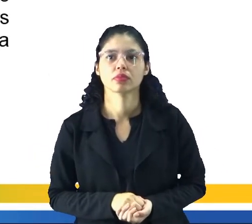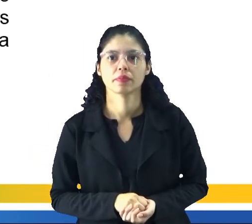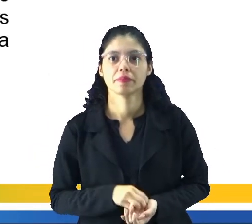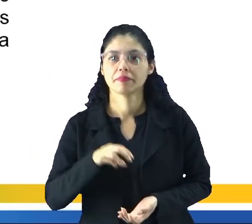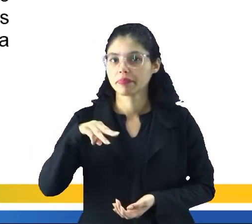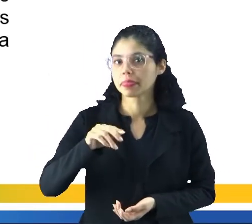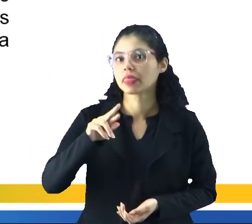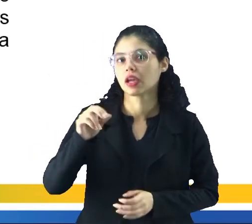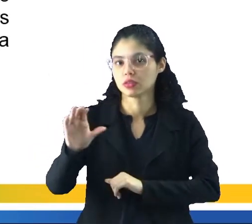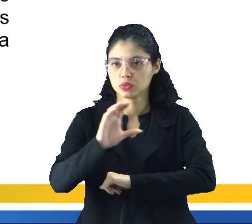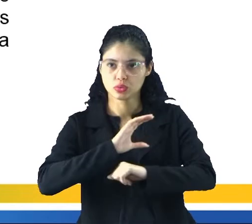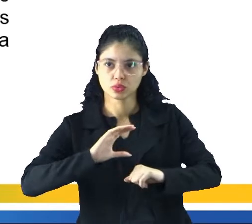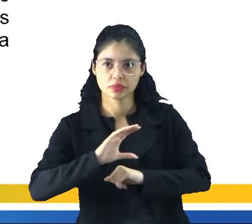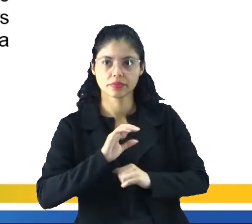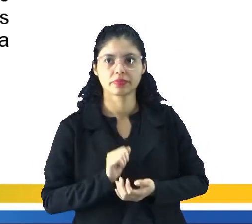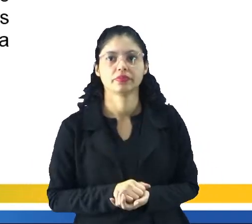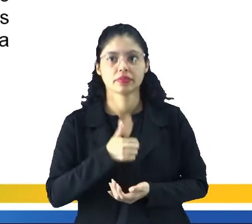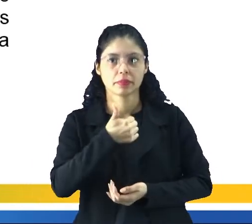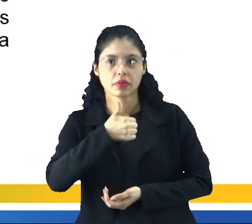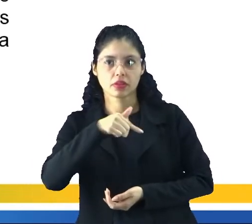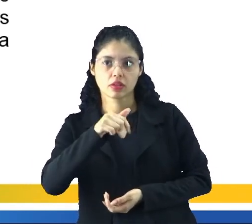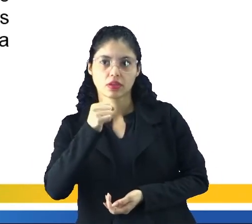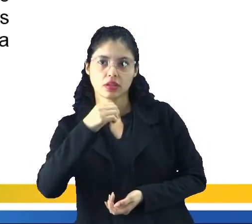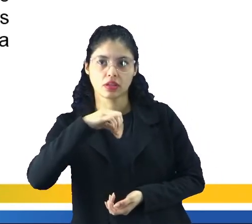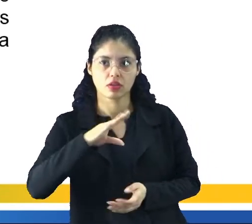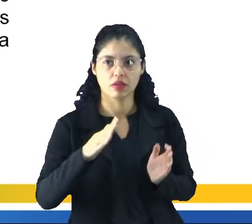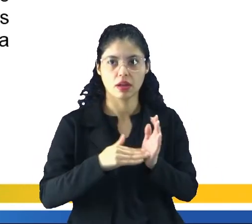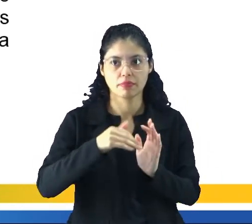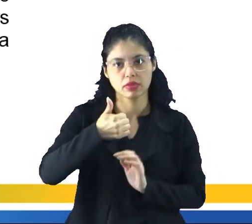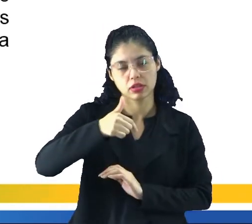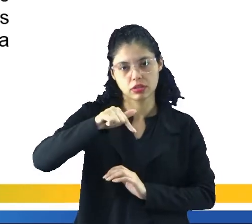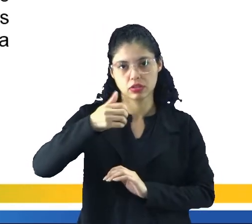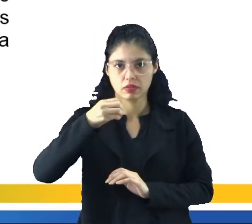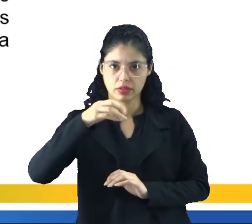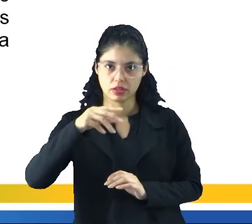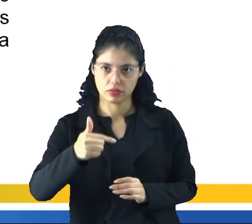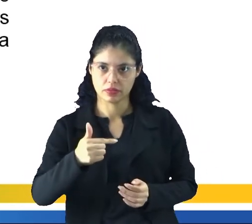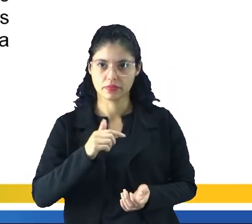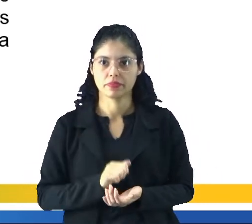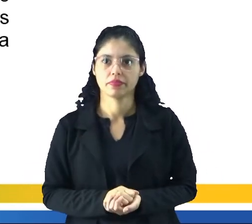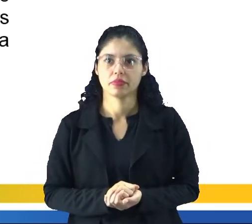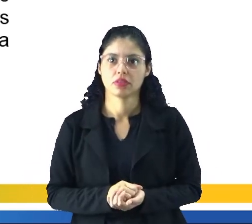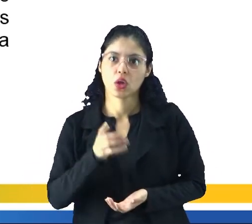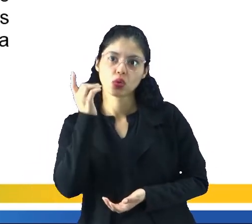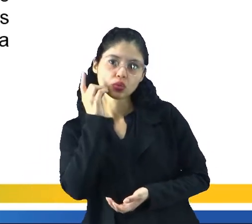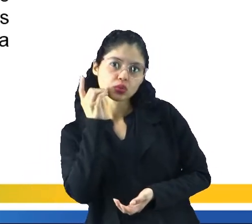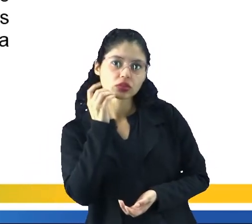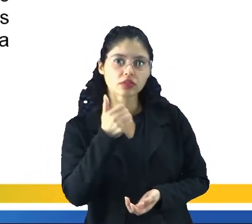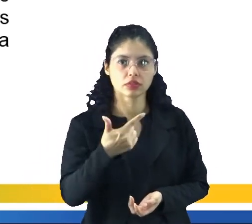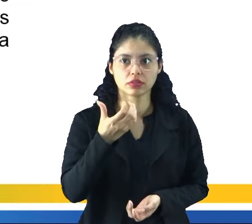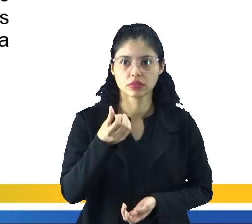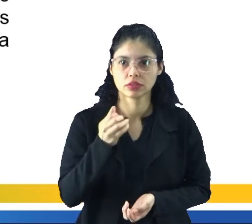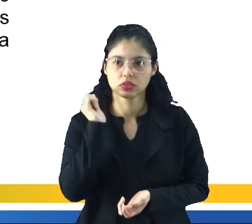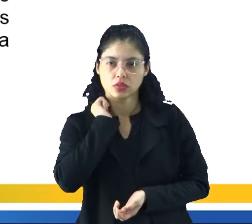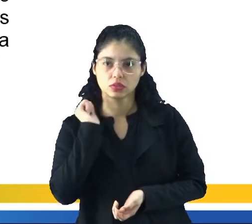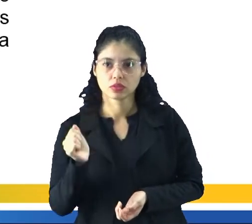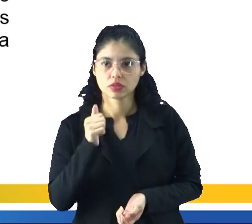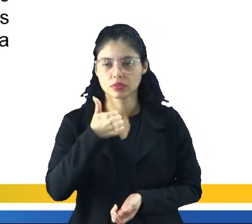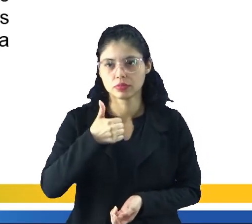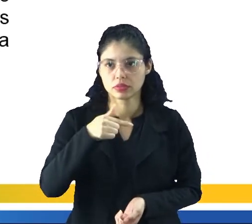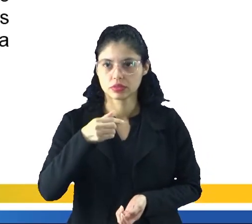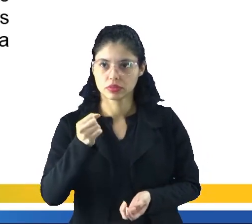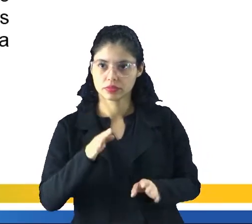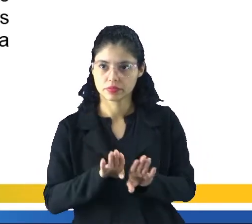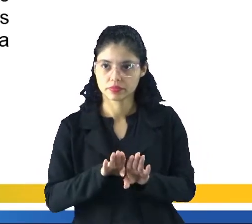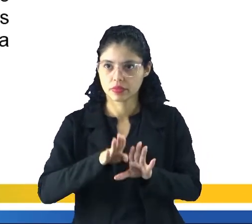A monarquia constitucional, que vai de 1789 a 1792. No dia 26 de agosto de